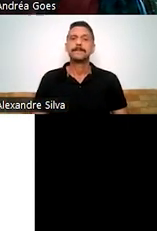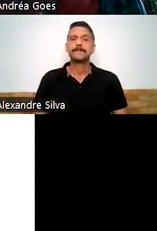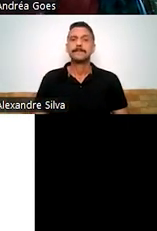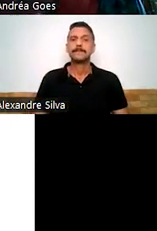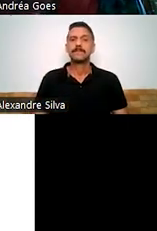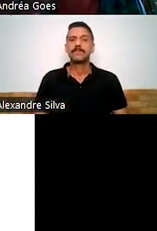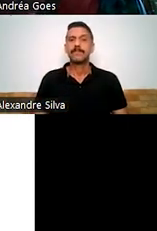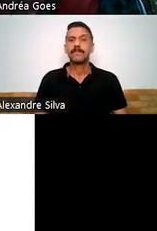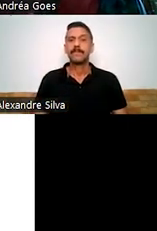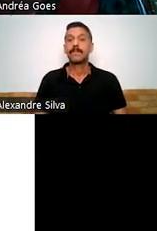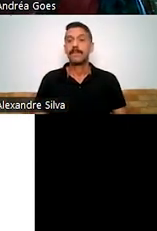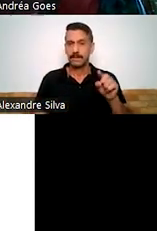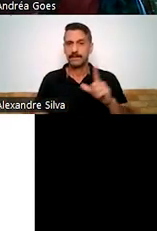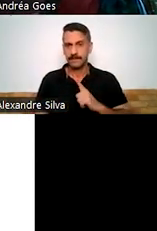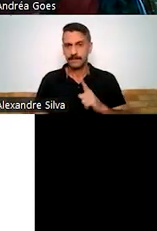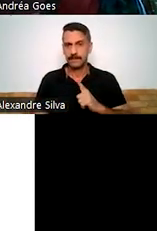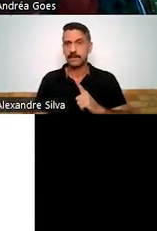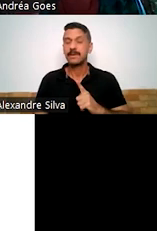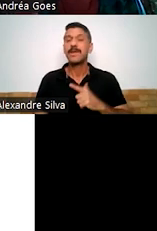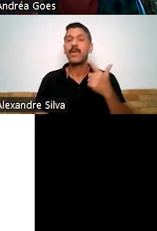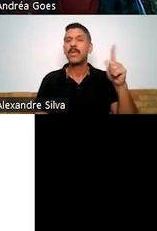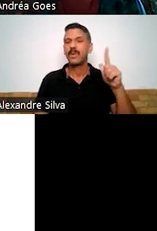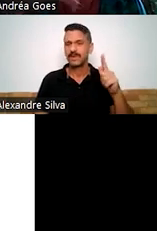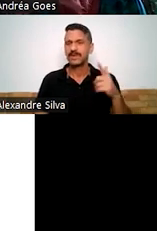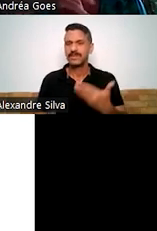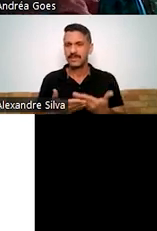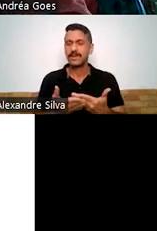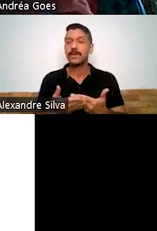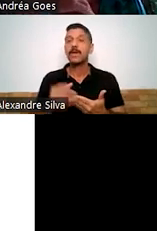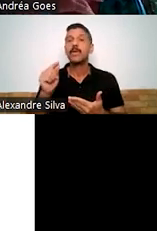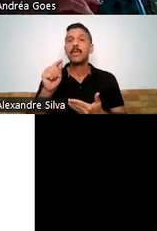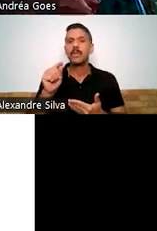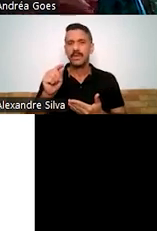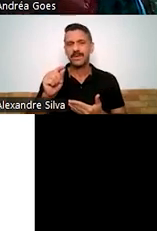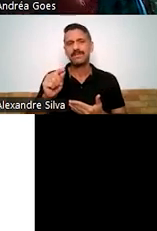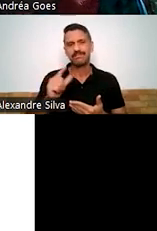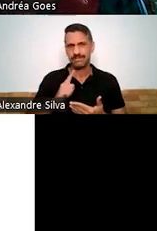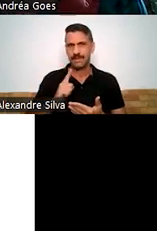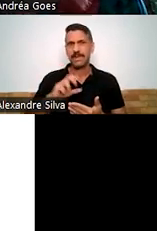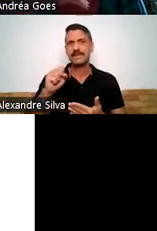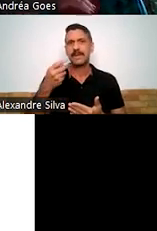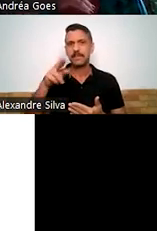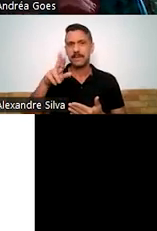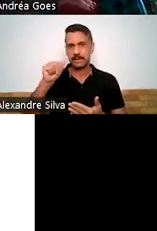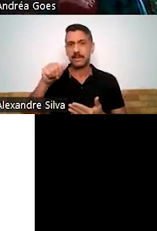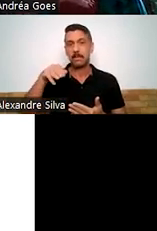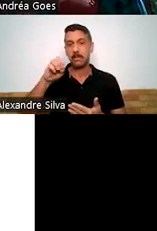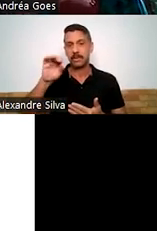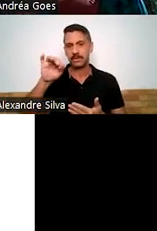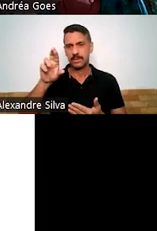Então, dentro disso, a gente já tem outra aluna, Sabrina Monteiro, trabalhando na graduação também. Como é que a gente